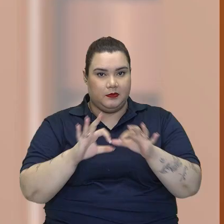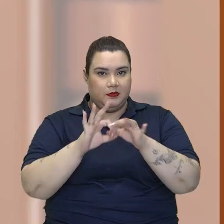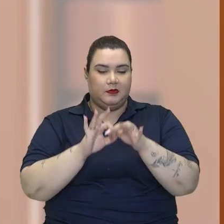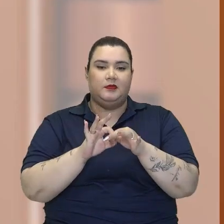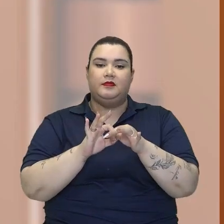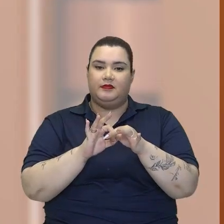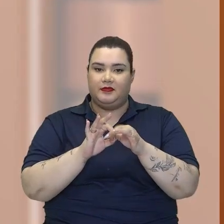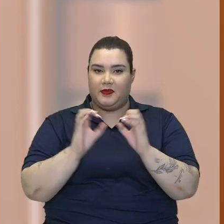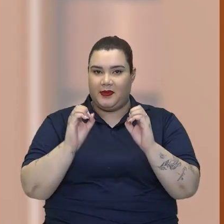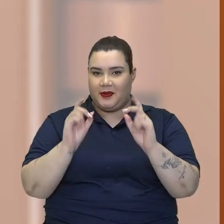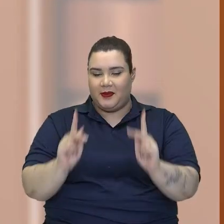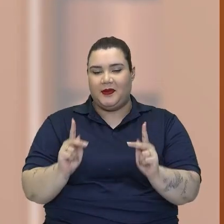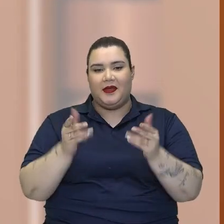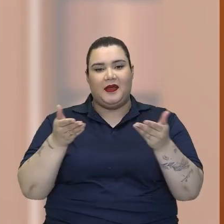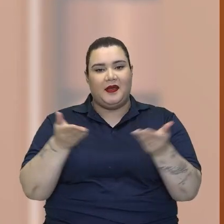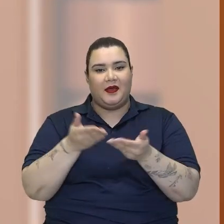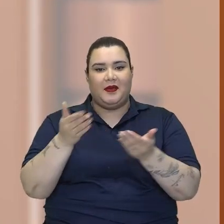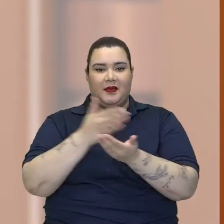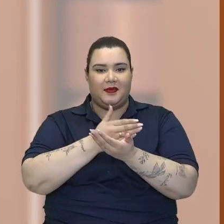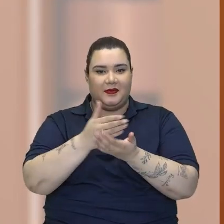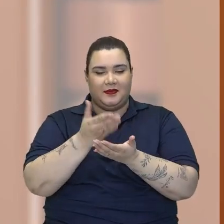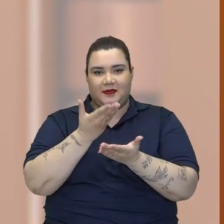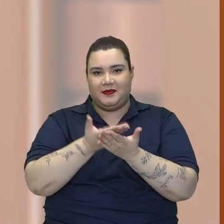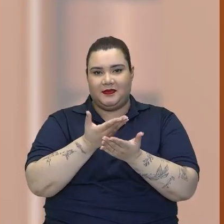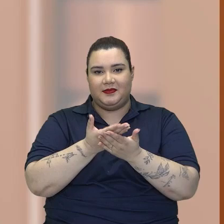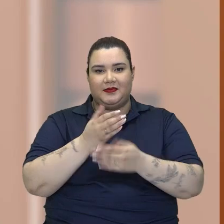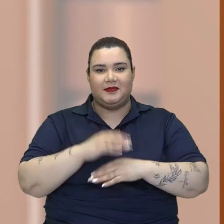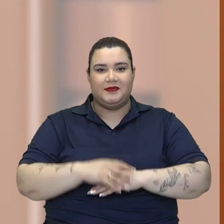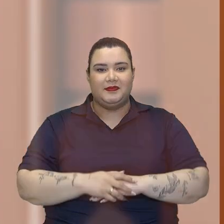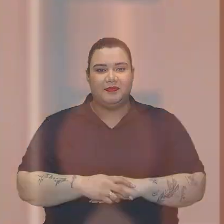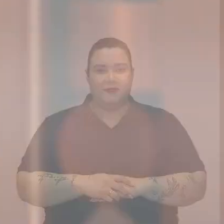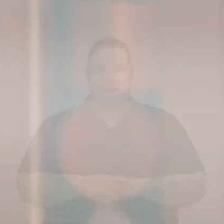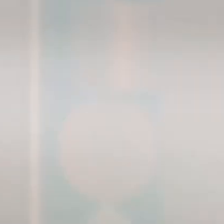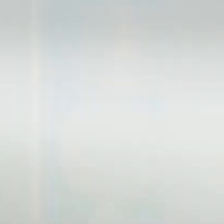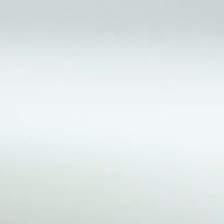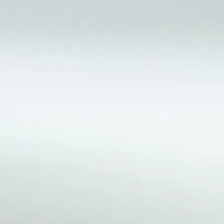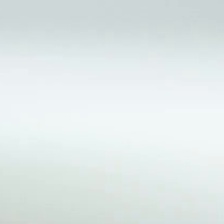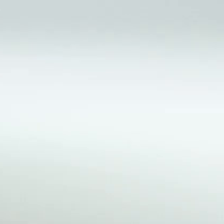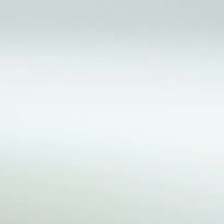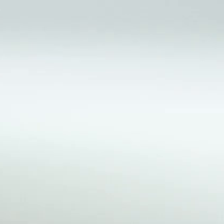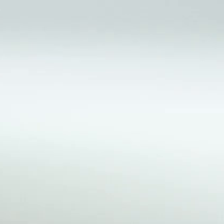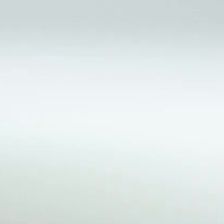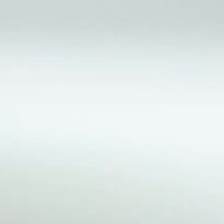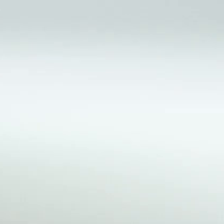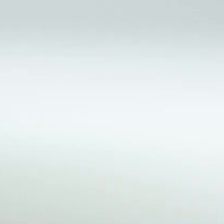sociedade. Vamos agora iniciar a nossa aula.